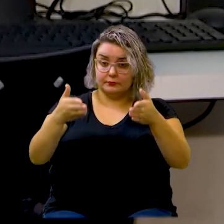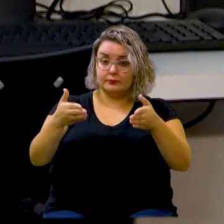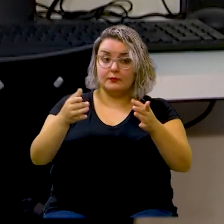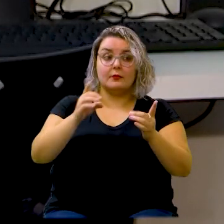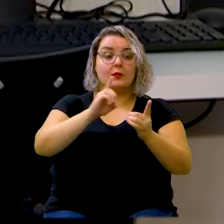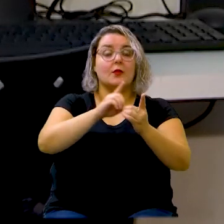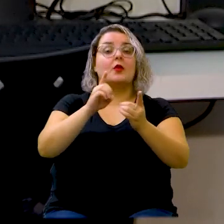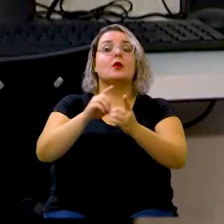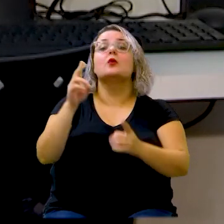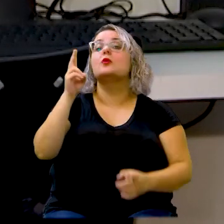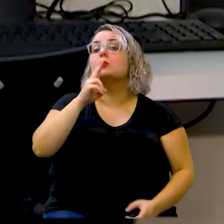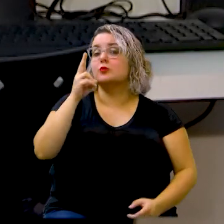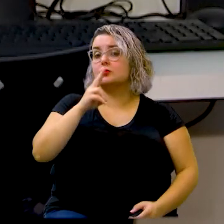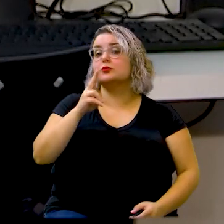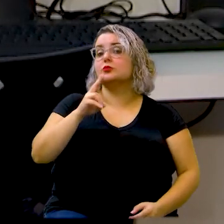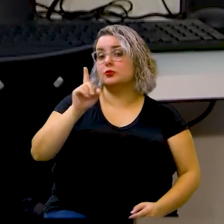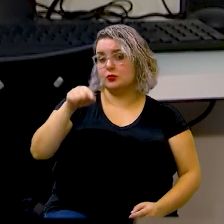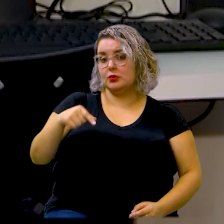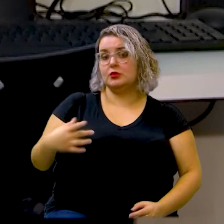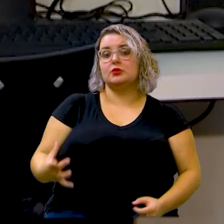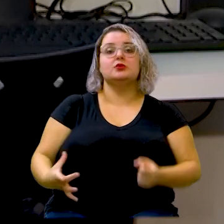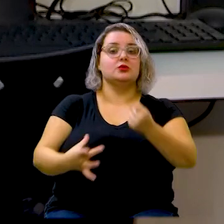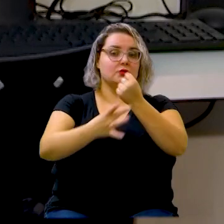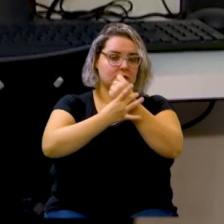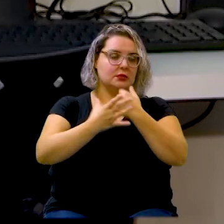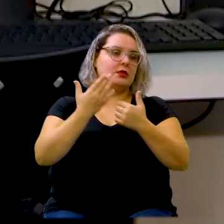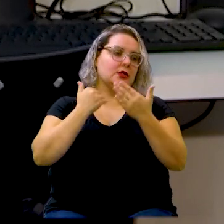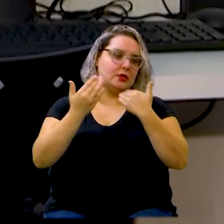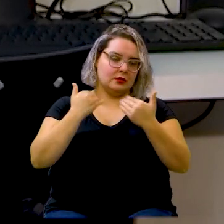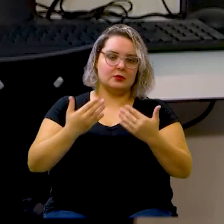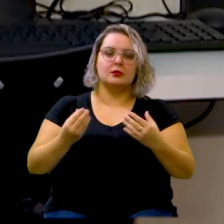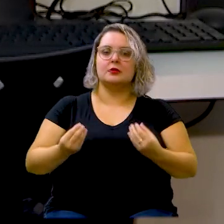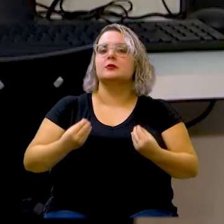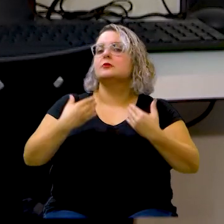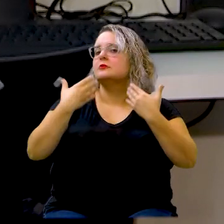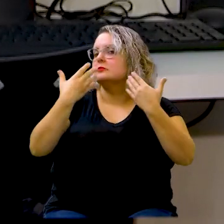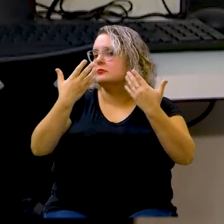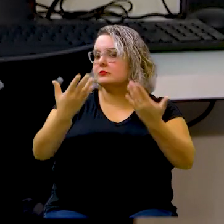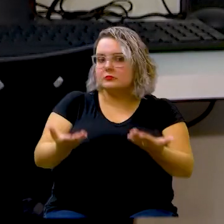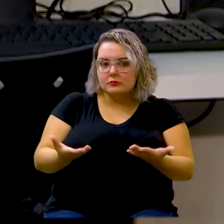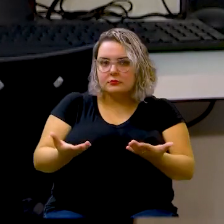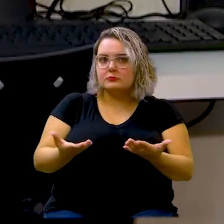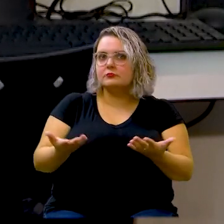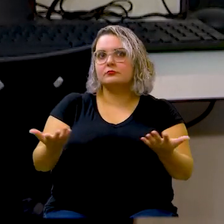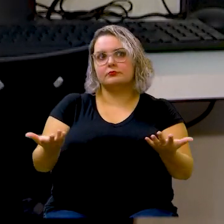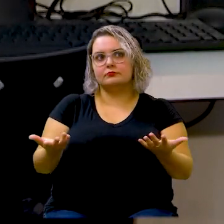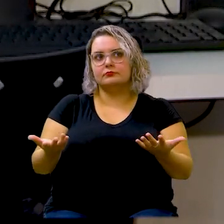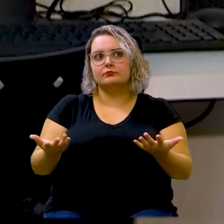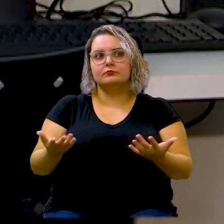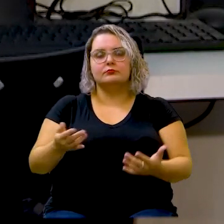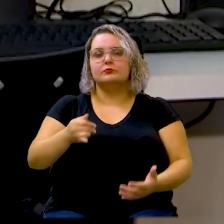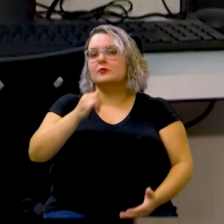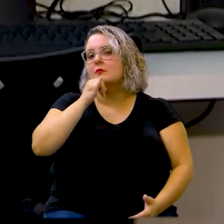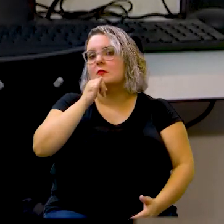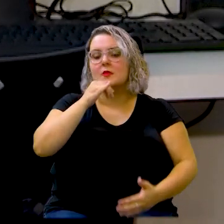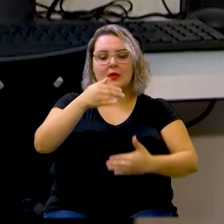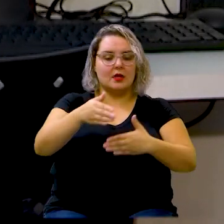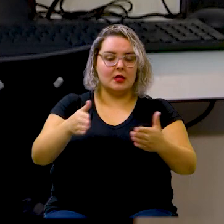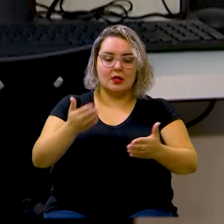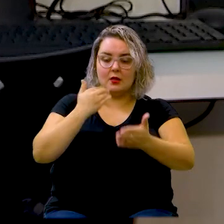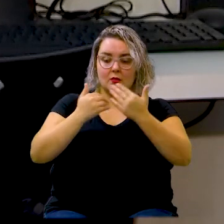com o atendimento emergencial mesmo, da questão de segurança alimentar. Então, oferecendo a questão de